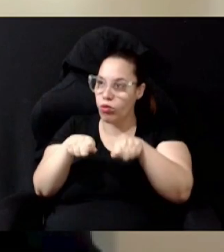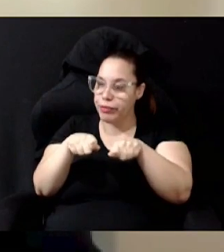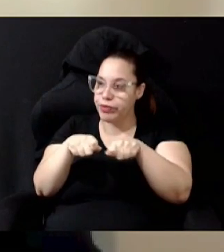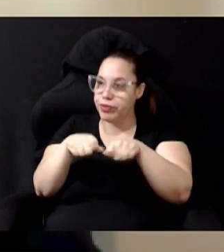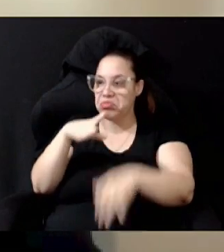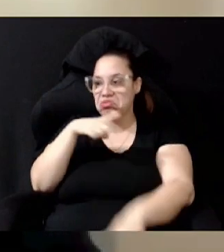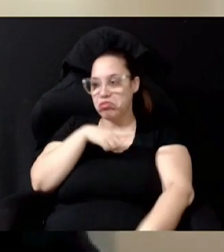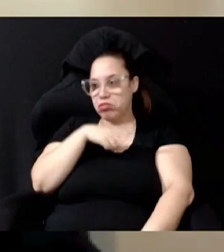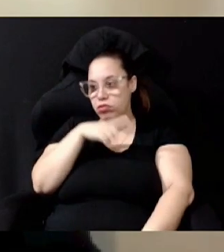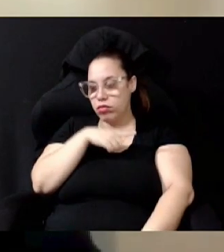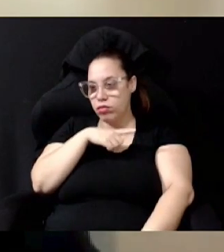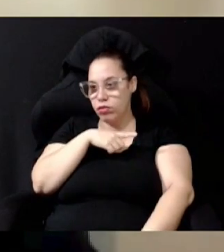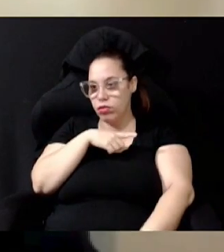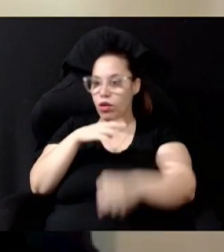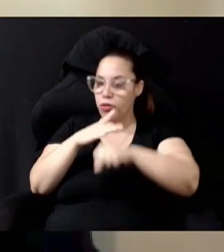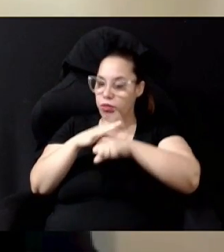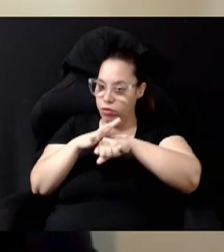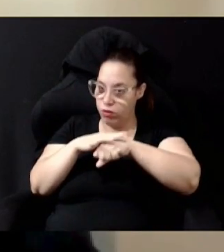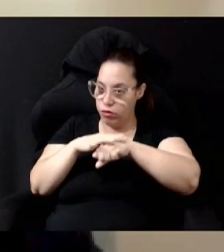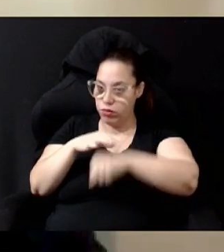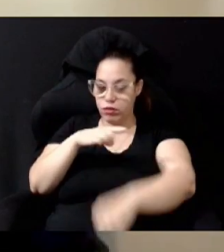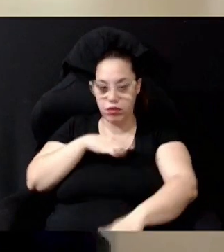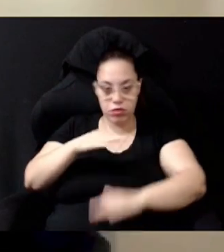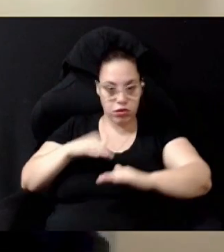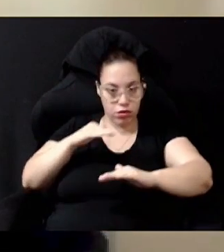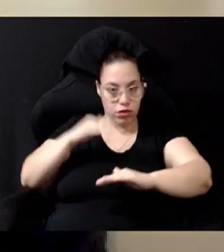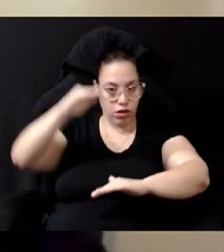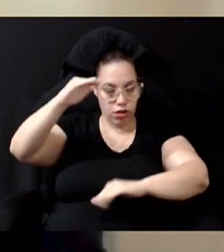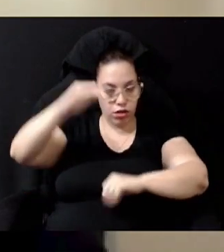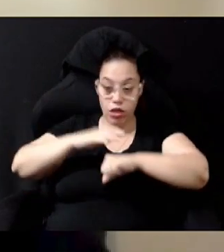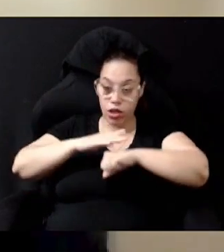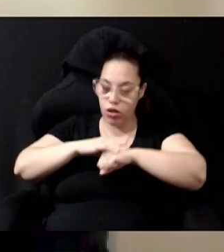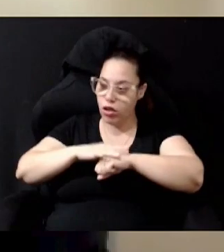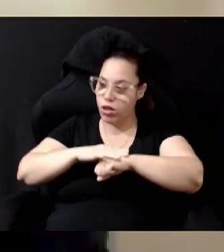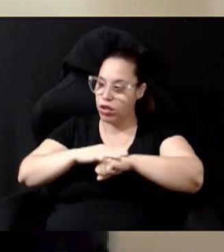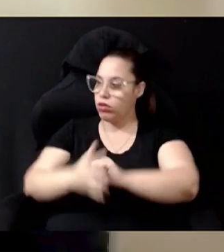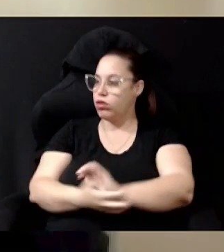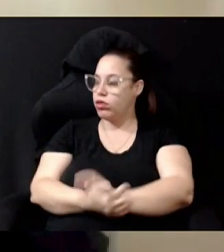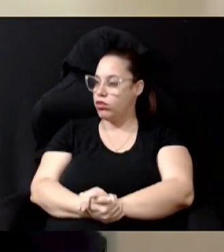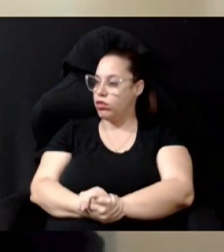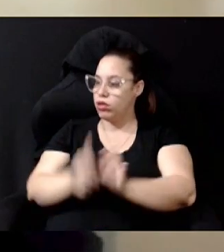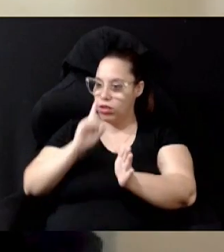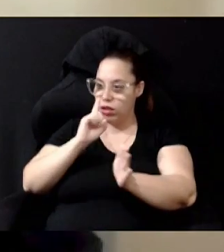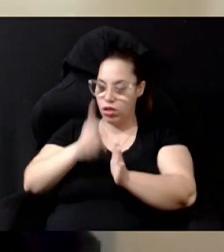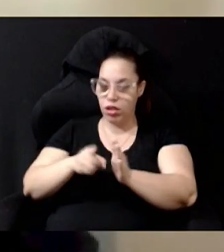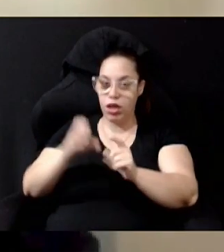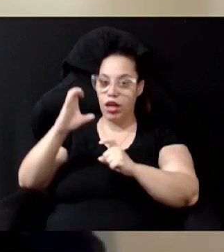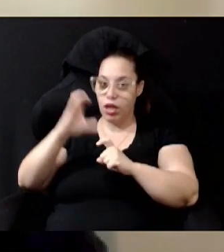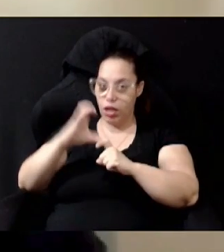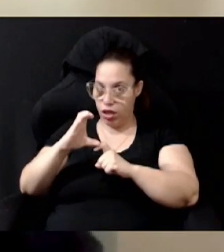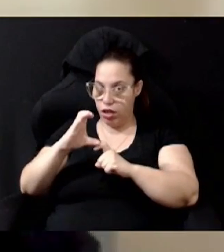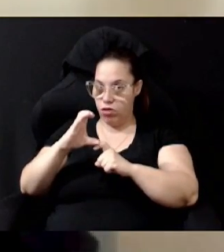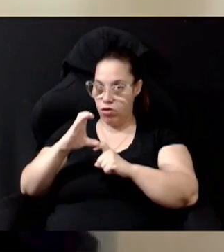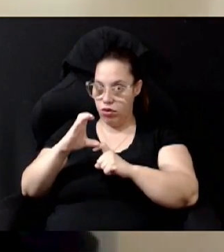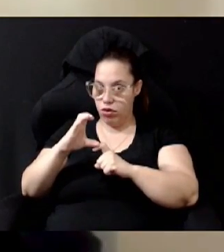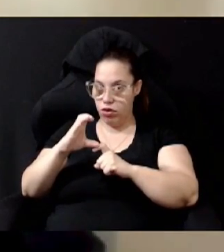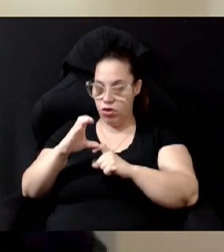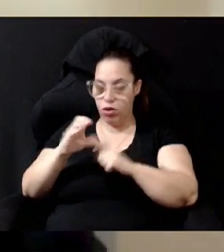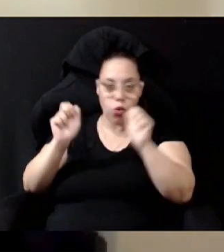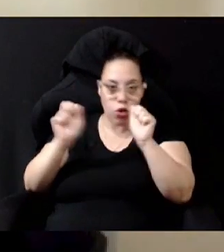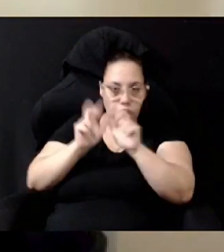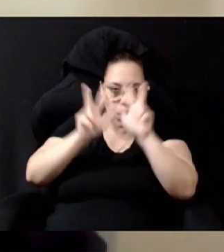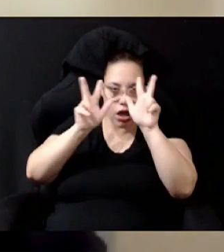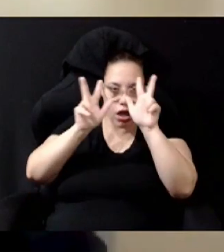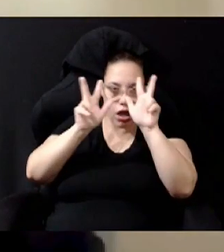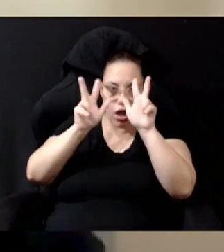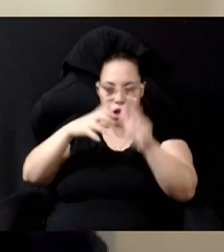a doença, de se ter o desenvolvimento da doença. Então, o diagnóstico é clínico, né? Os sinais, os sintomas,